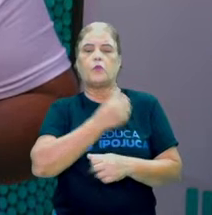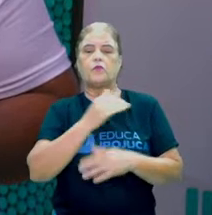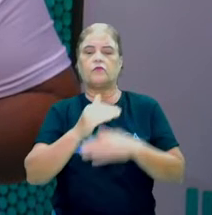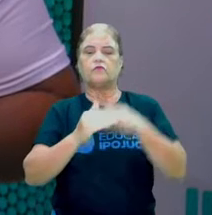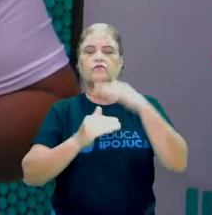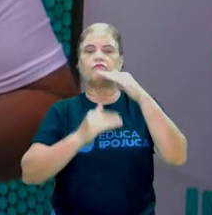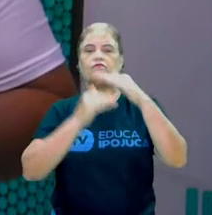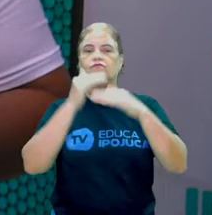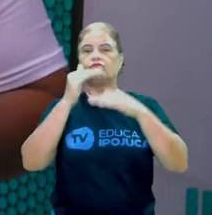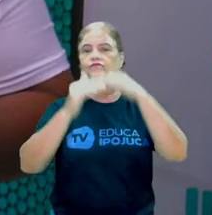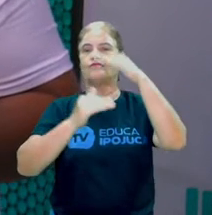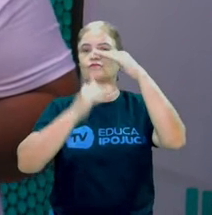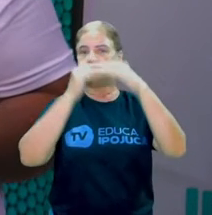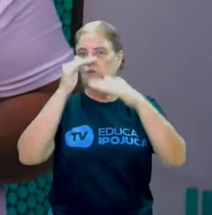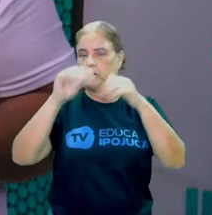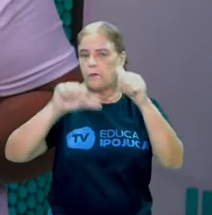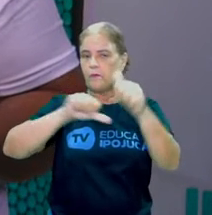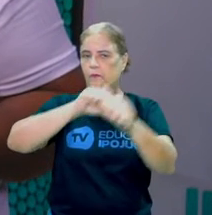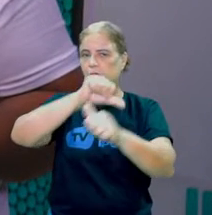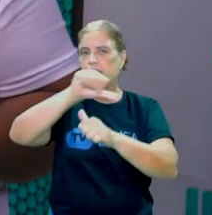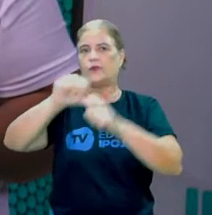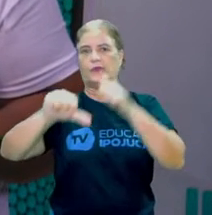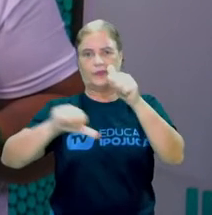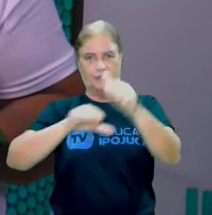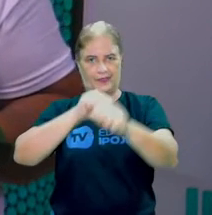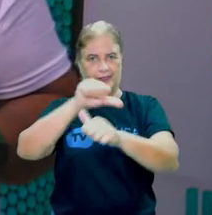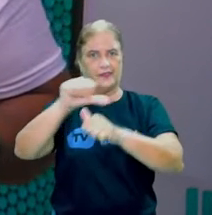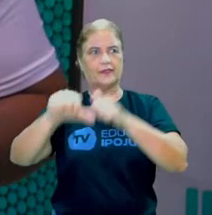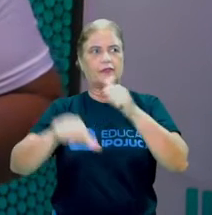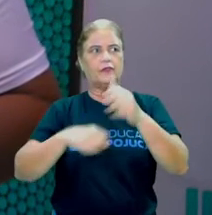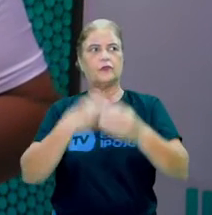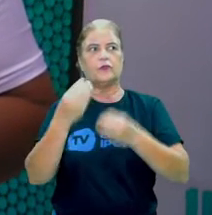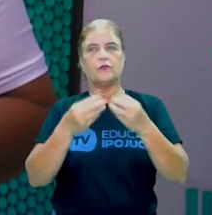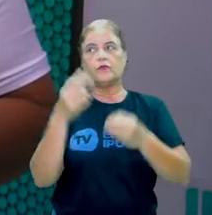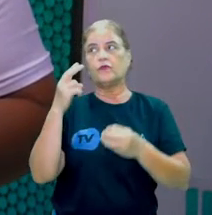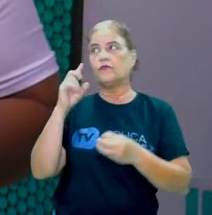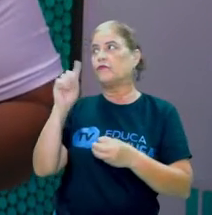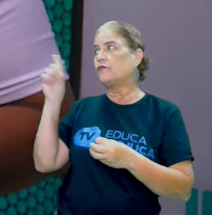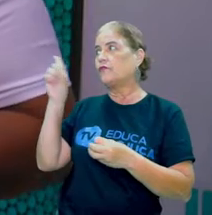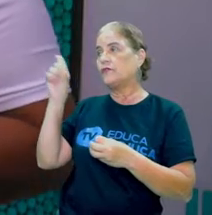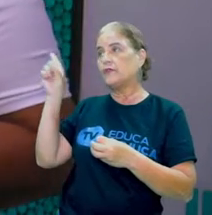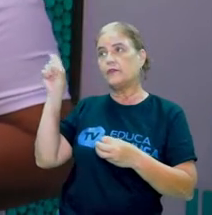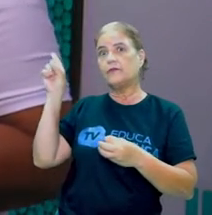evoluindo, como a gente pode ver na nossa imagem.